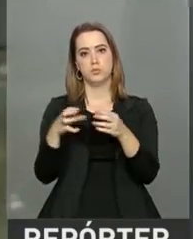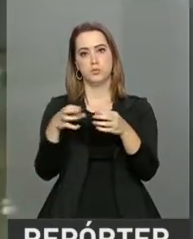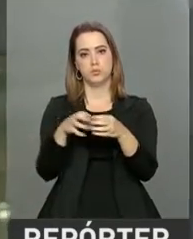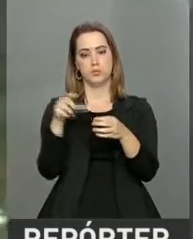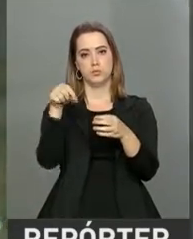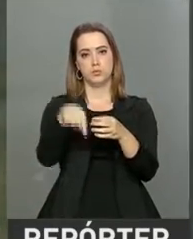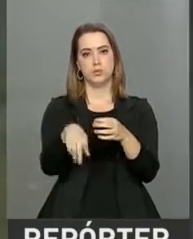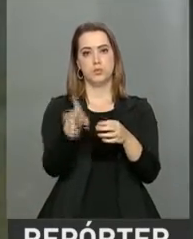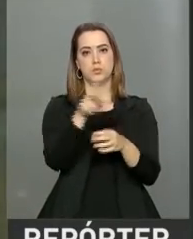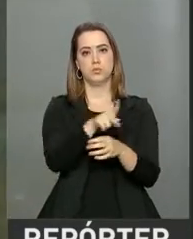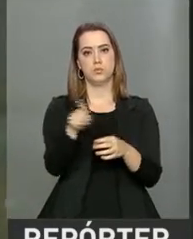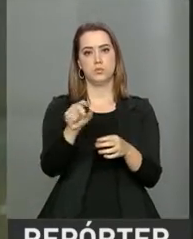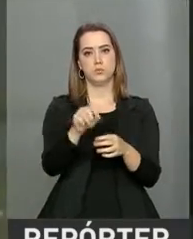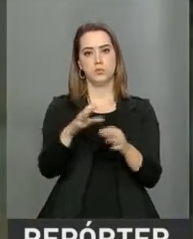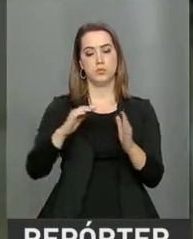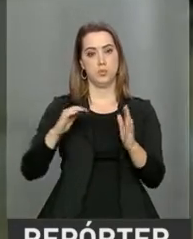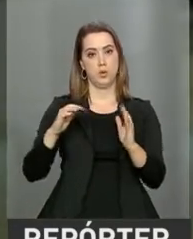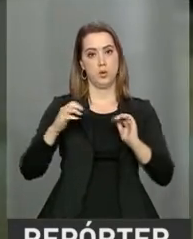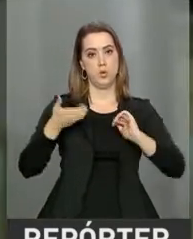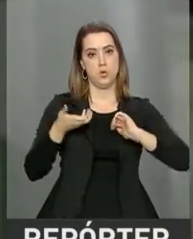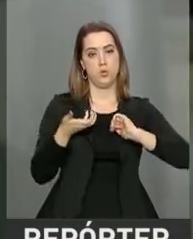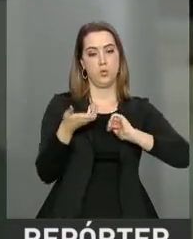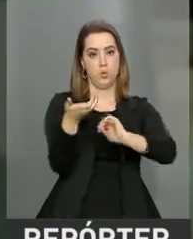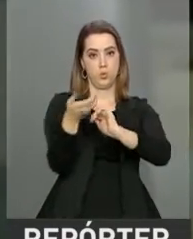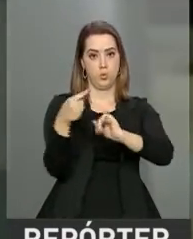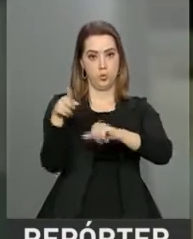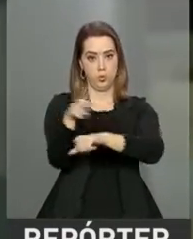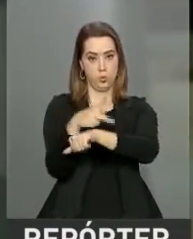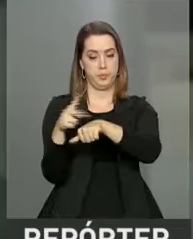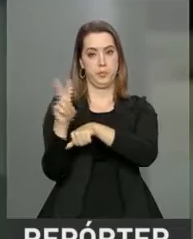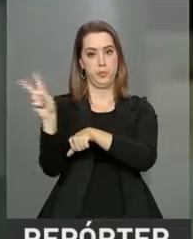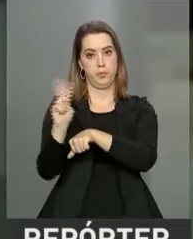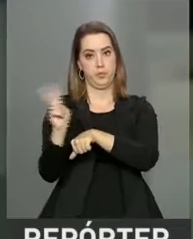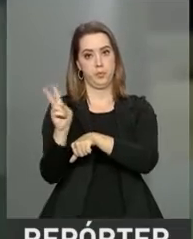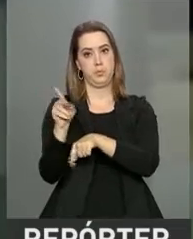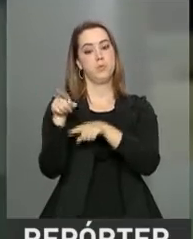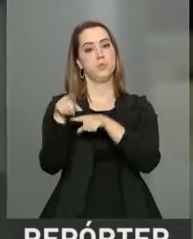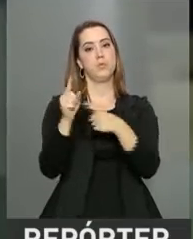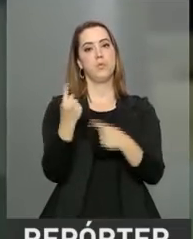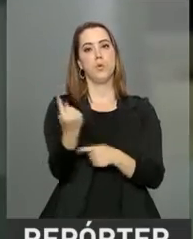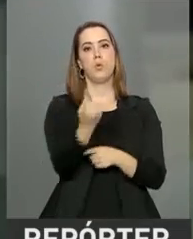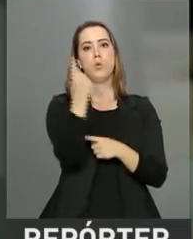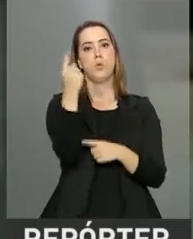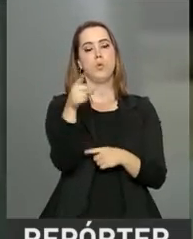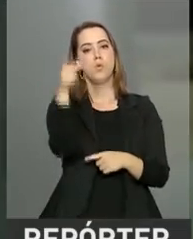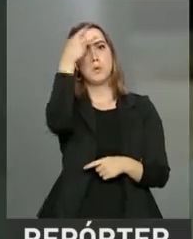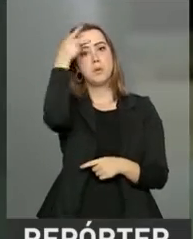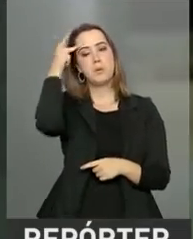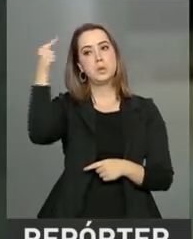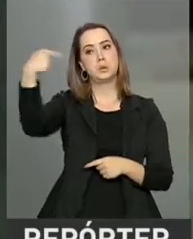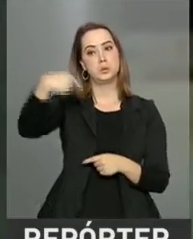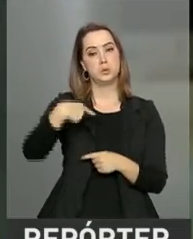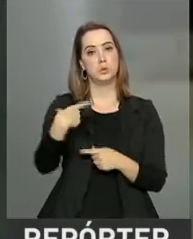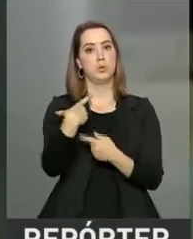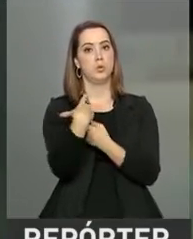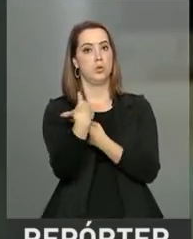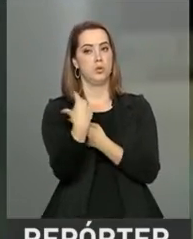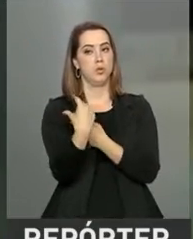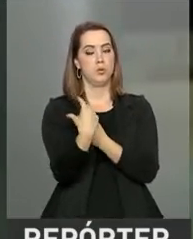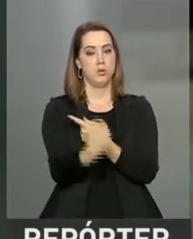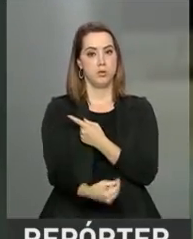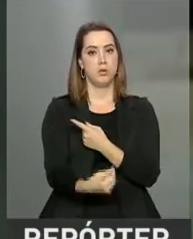Relações Exteriores do Congresso venezuelano, Luiz Florido, e Carlos Vecchio, um exilado que faz parte de